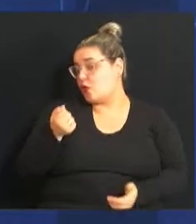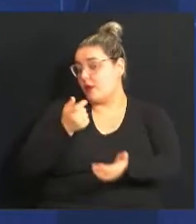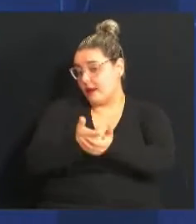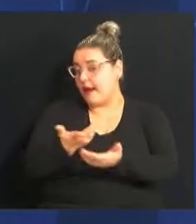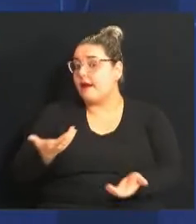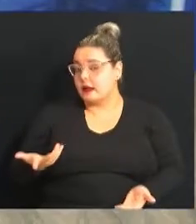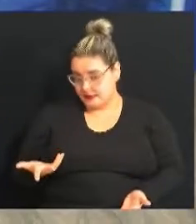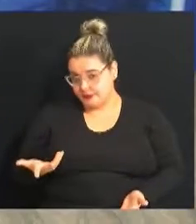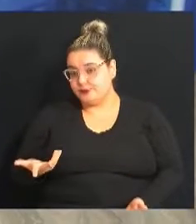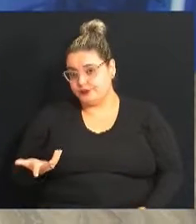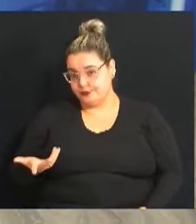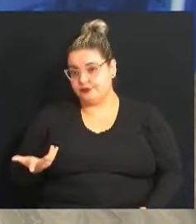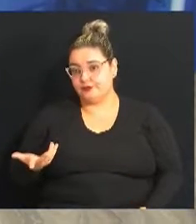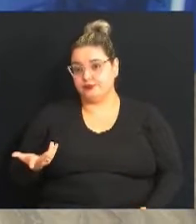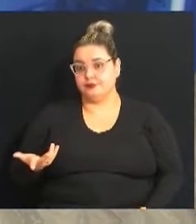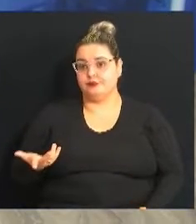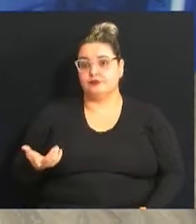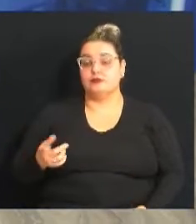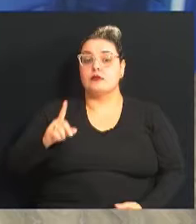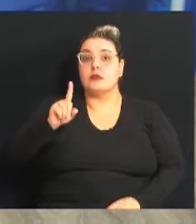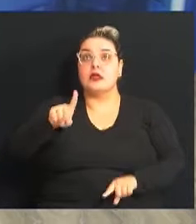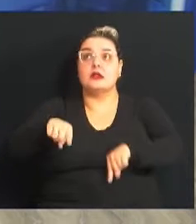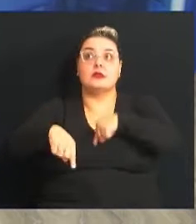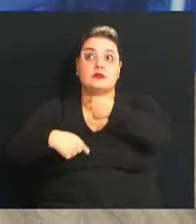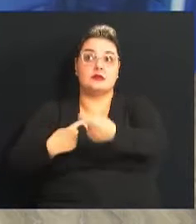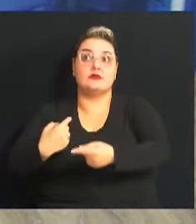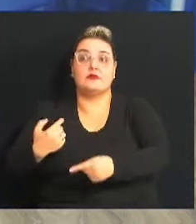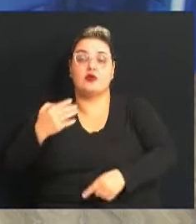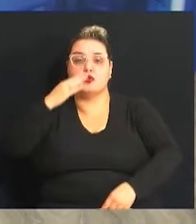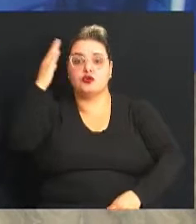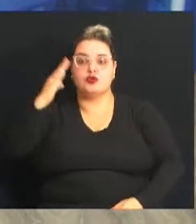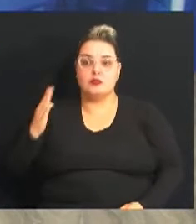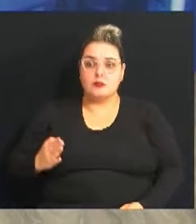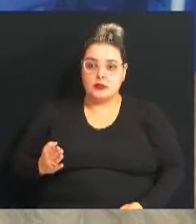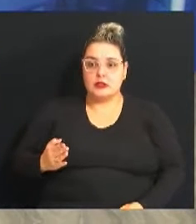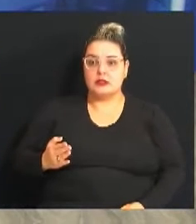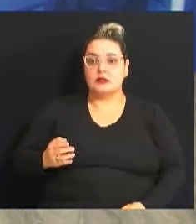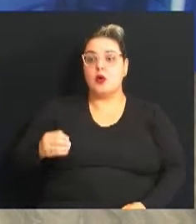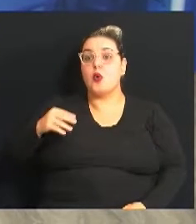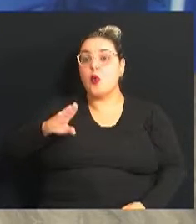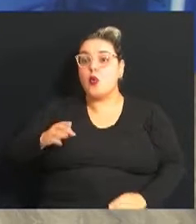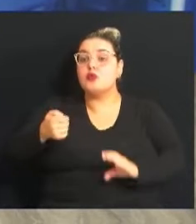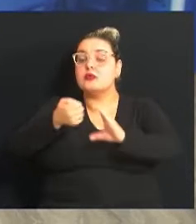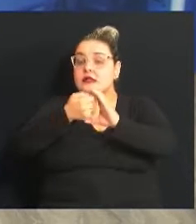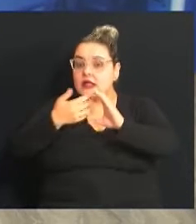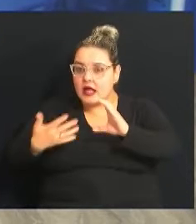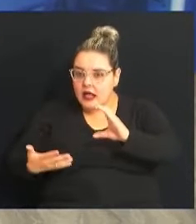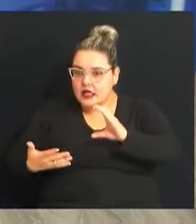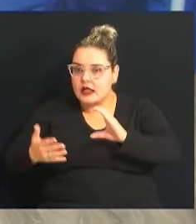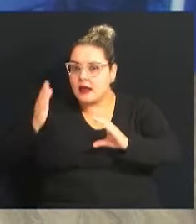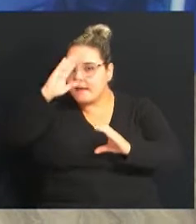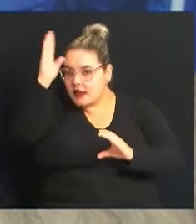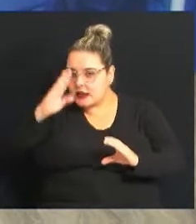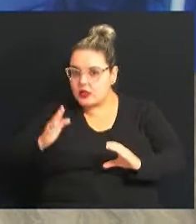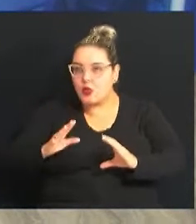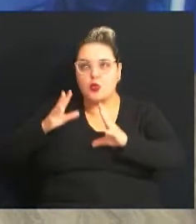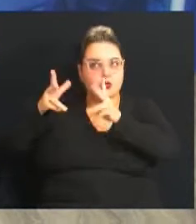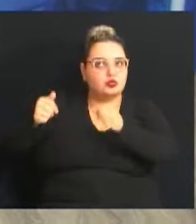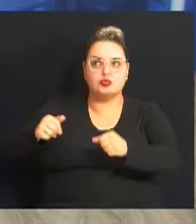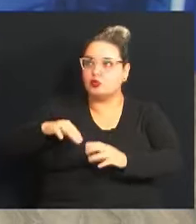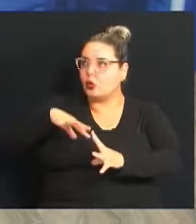movimento que também está acontecendo fora do Brasil, é uma característica no momento da situação brasileira que a gente se encontra?